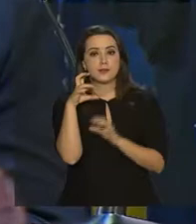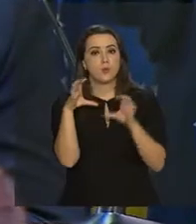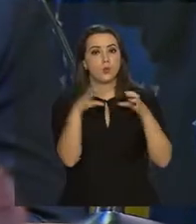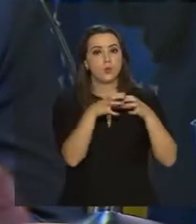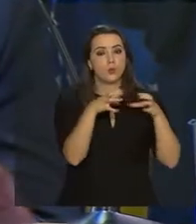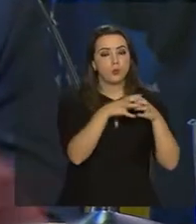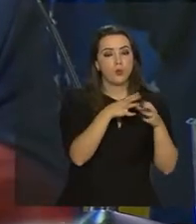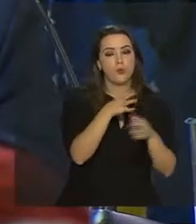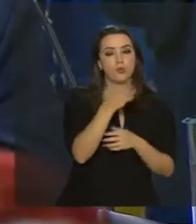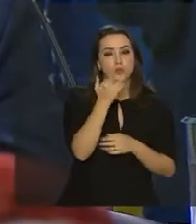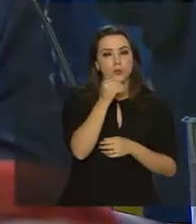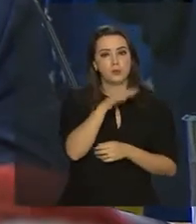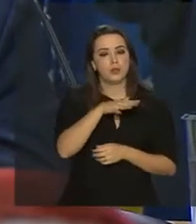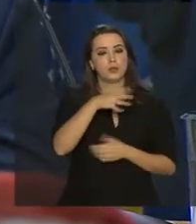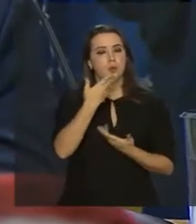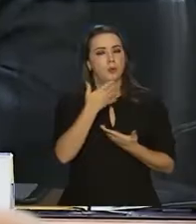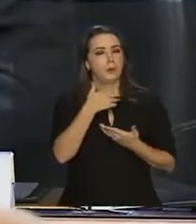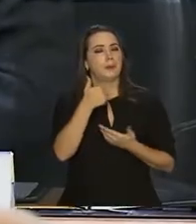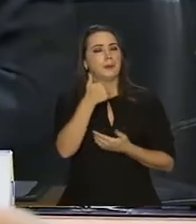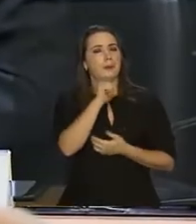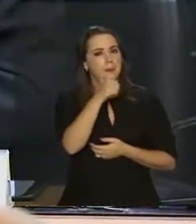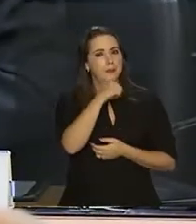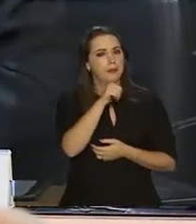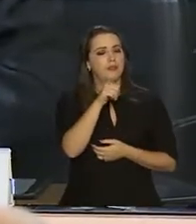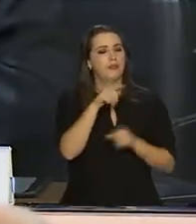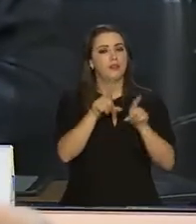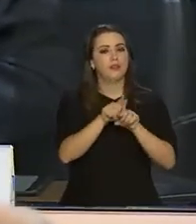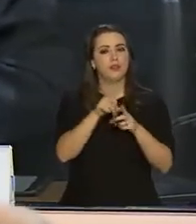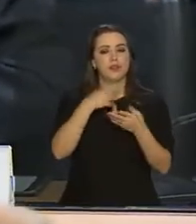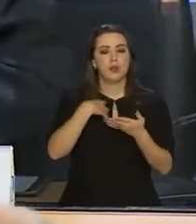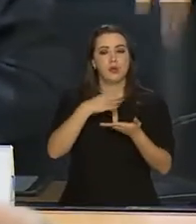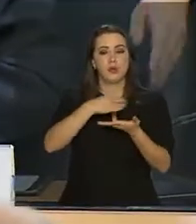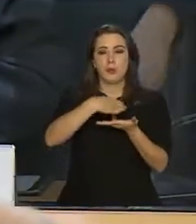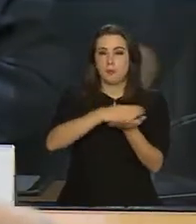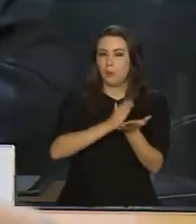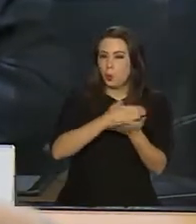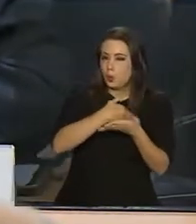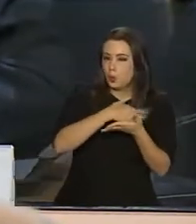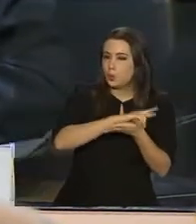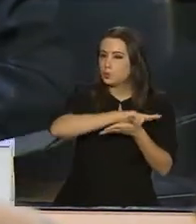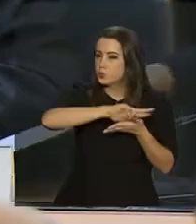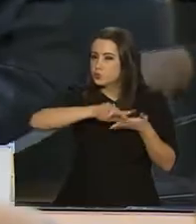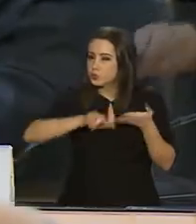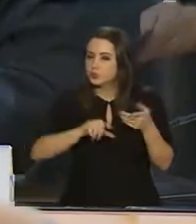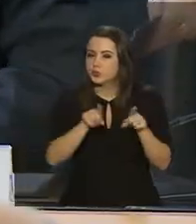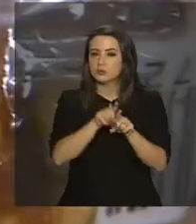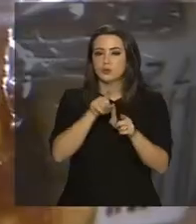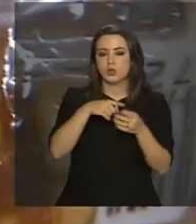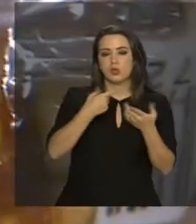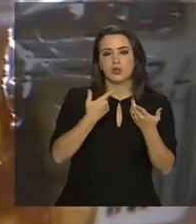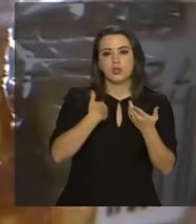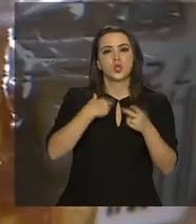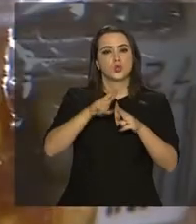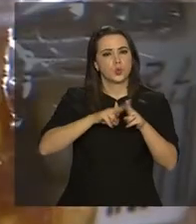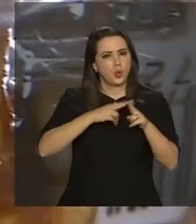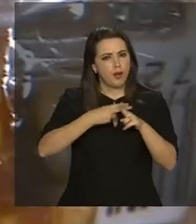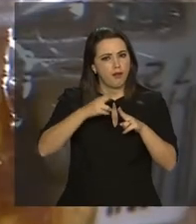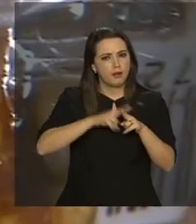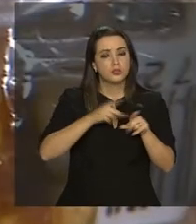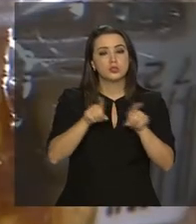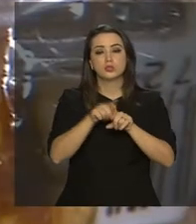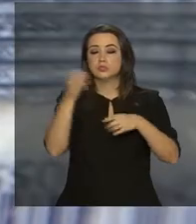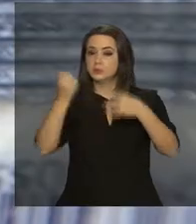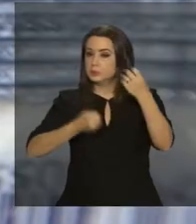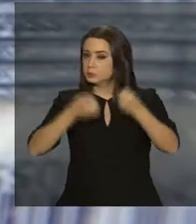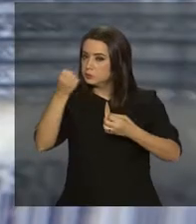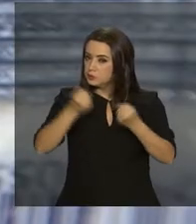bebidas açucaradas, biscoitos, bolos e misturas, achocolatados e produtos lácteos. A meta é retirar do